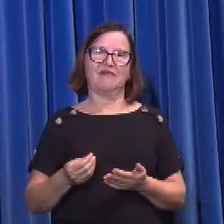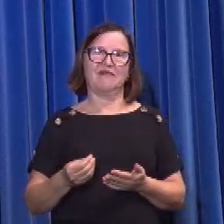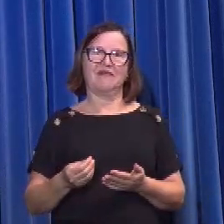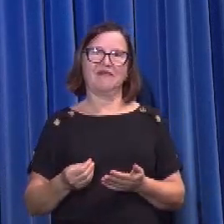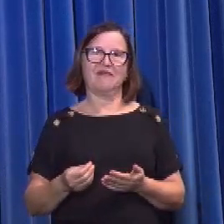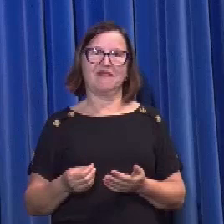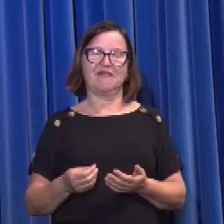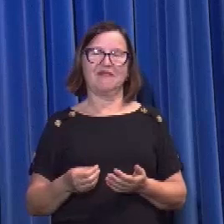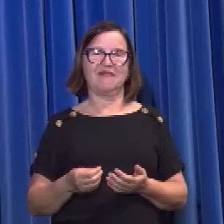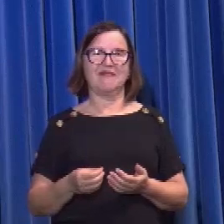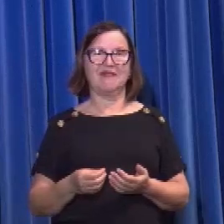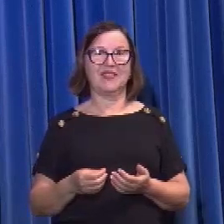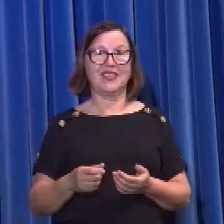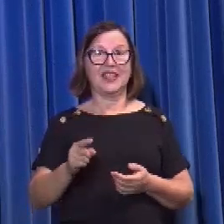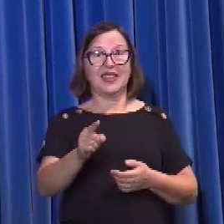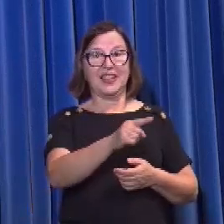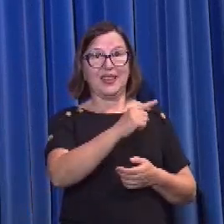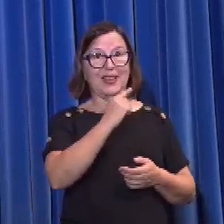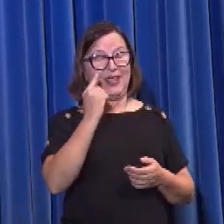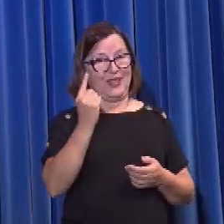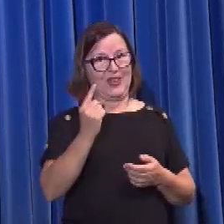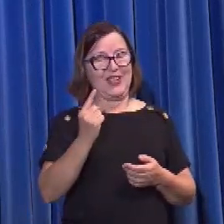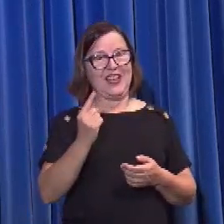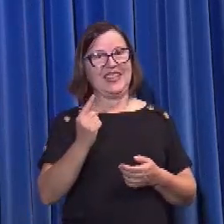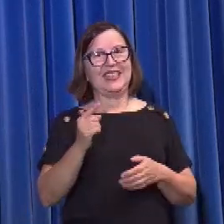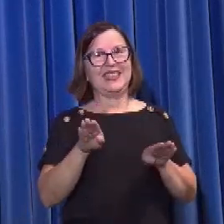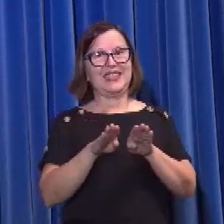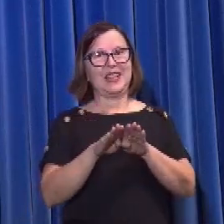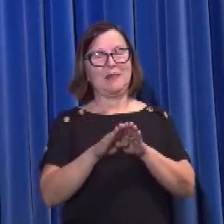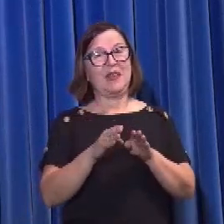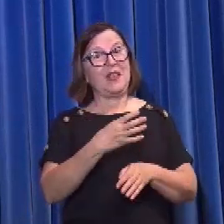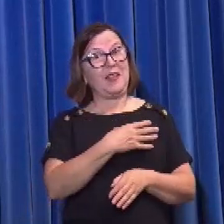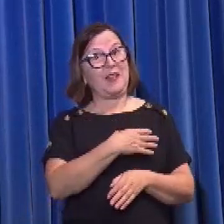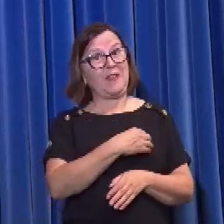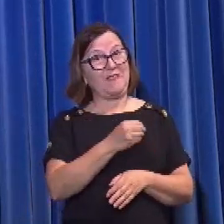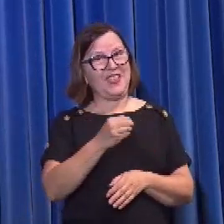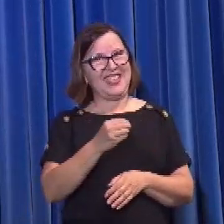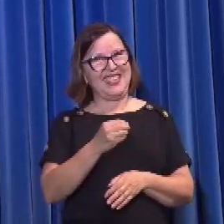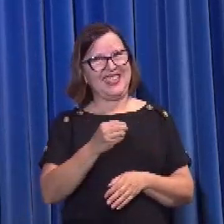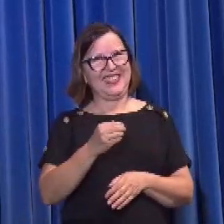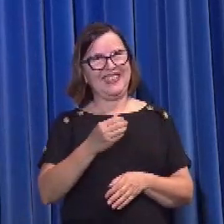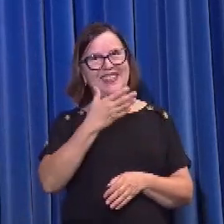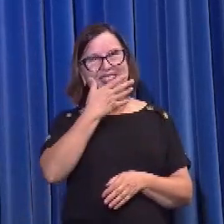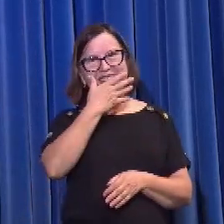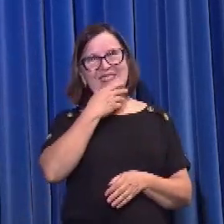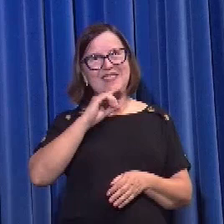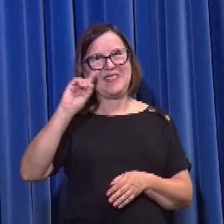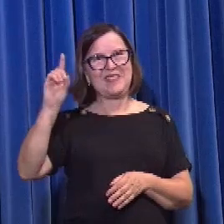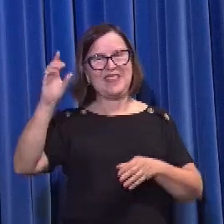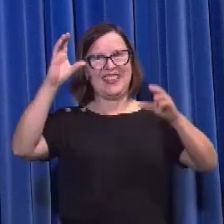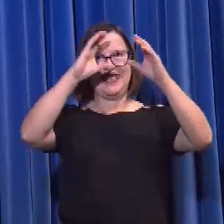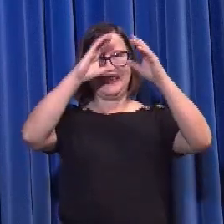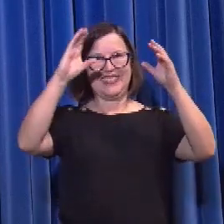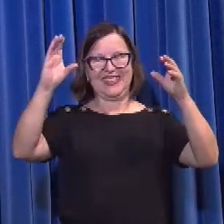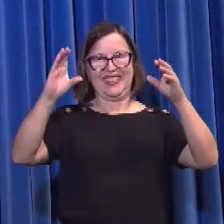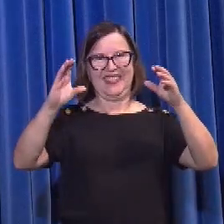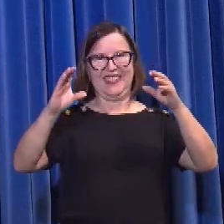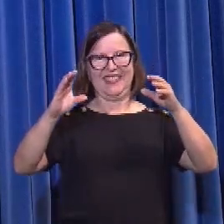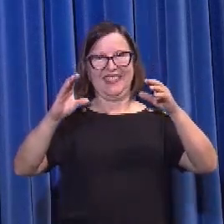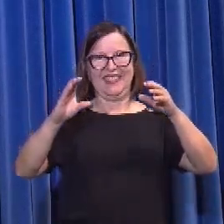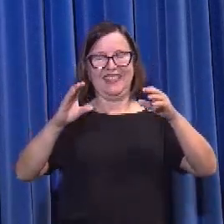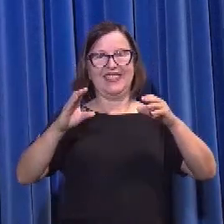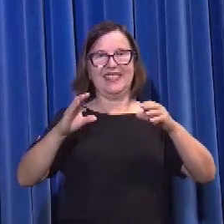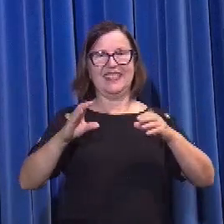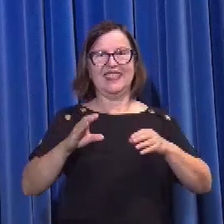nossa condição diante do nosso Pai Celeste depois que nascemos de novo. Nós somos filhos.